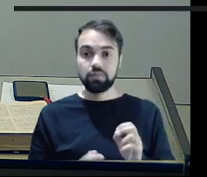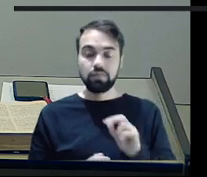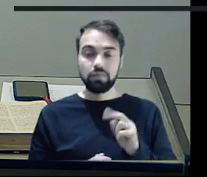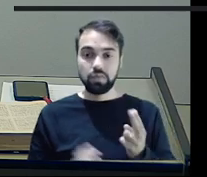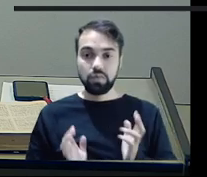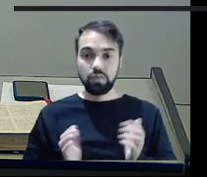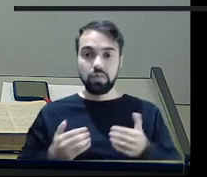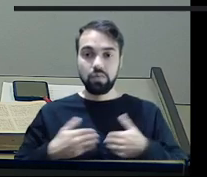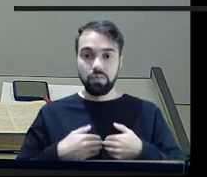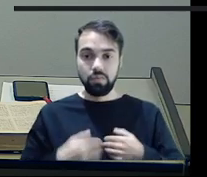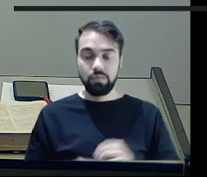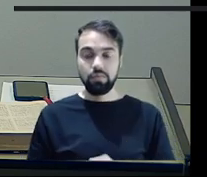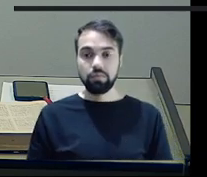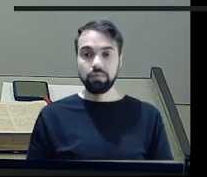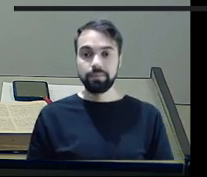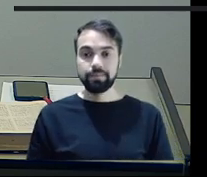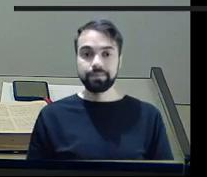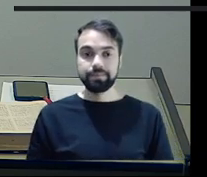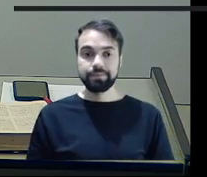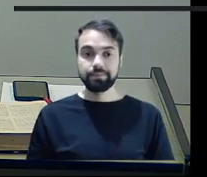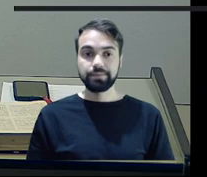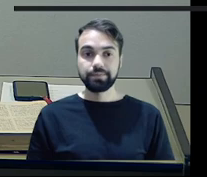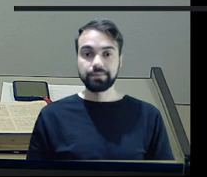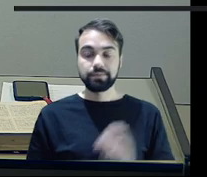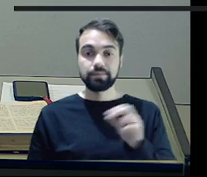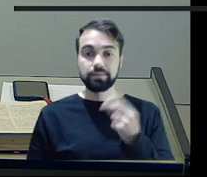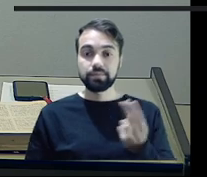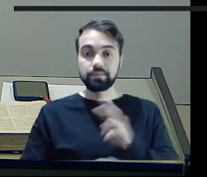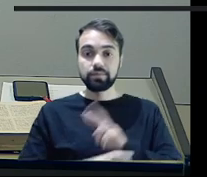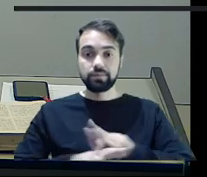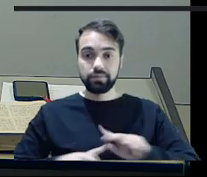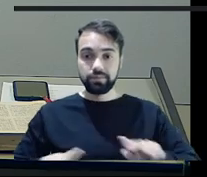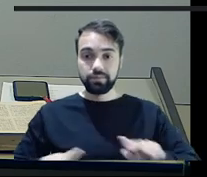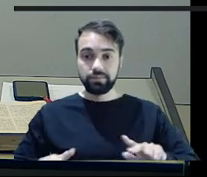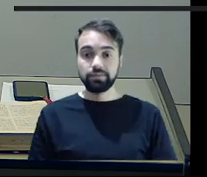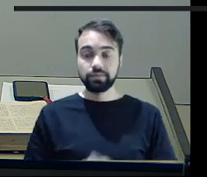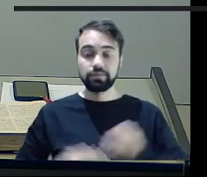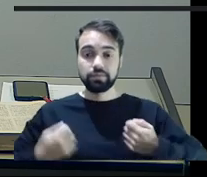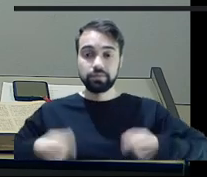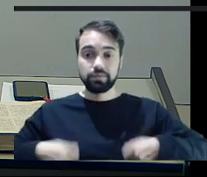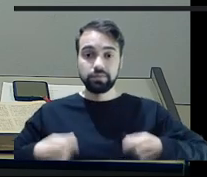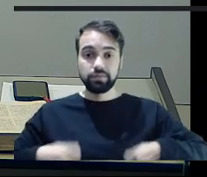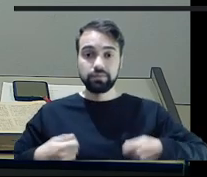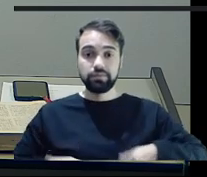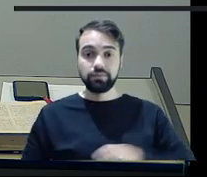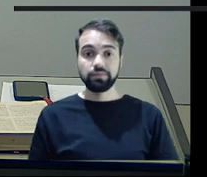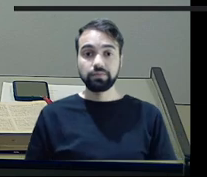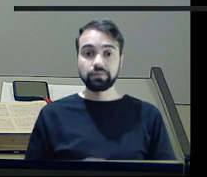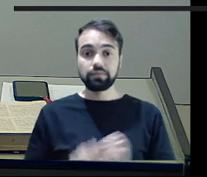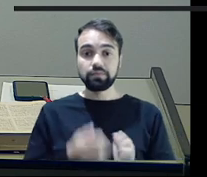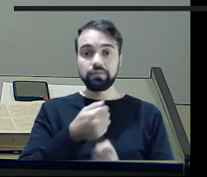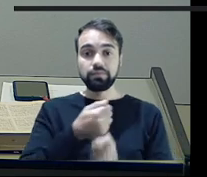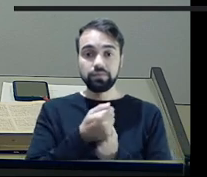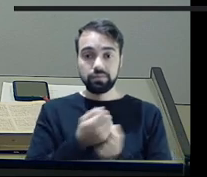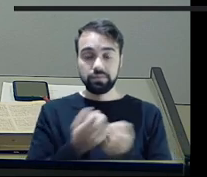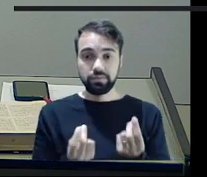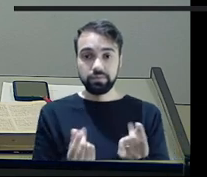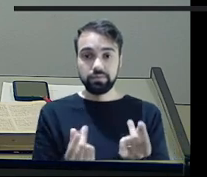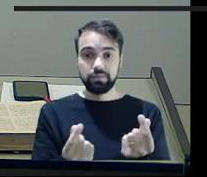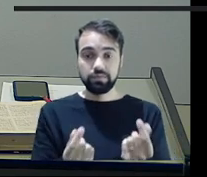aspecto autista ou múltiplo, necessitam de assistência permanente. Está